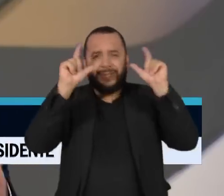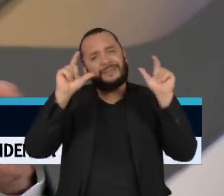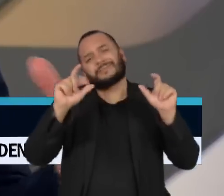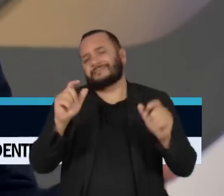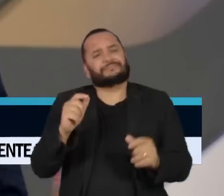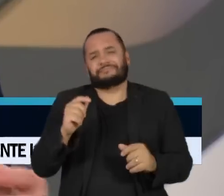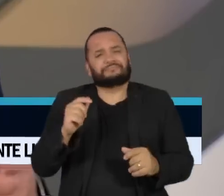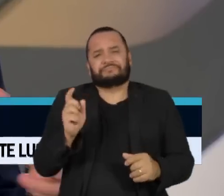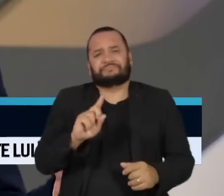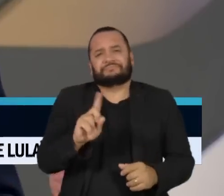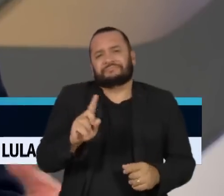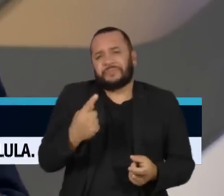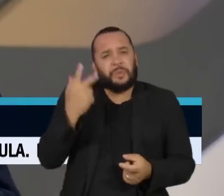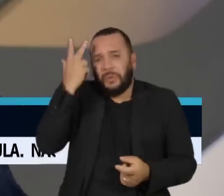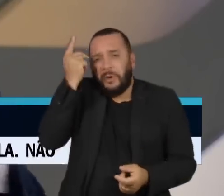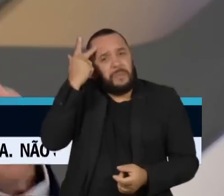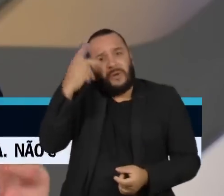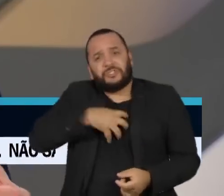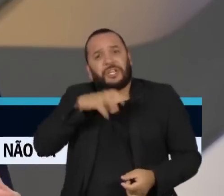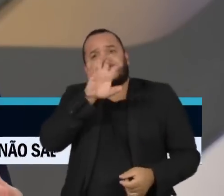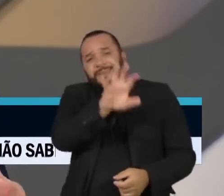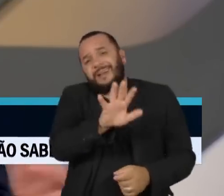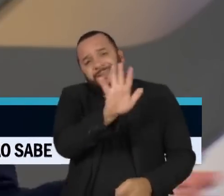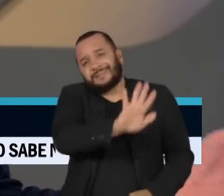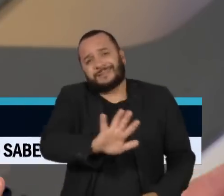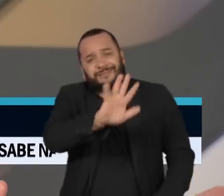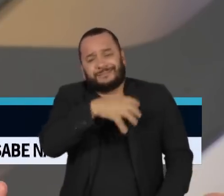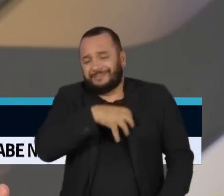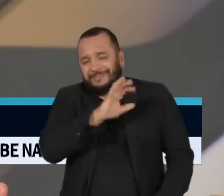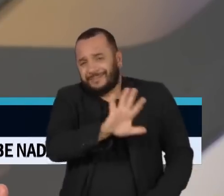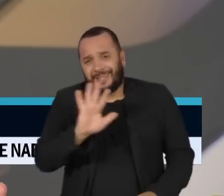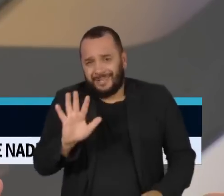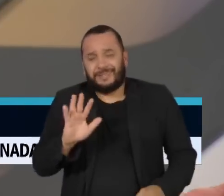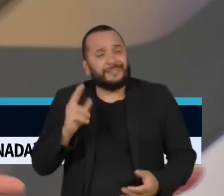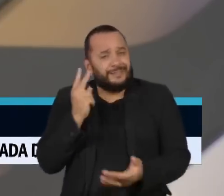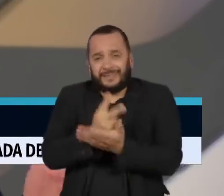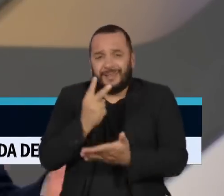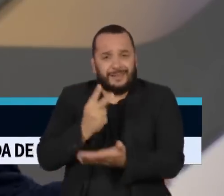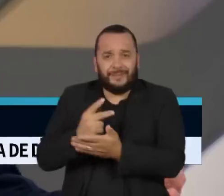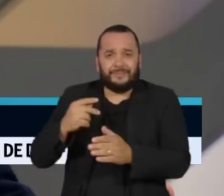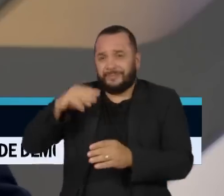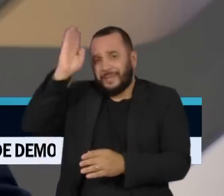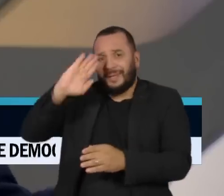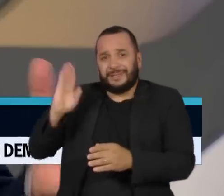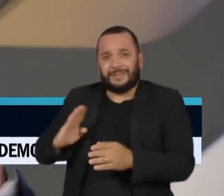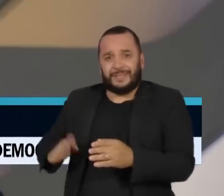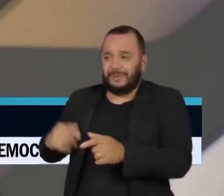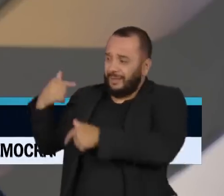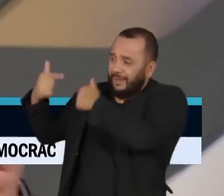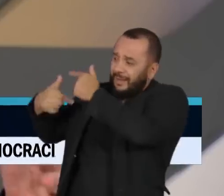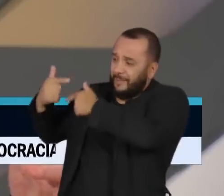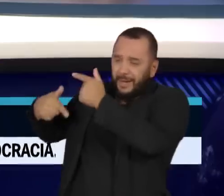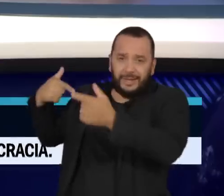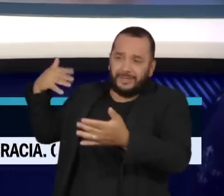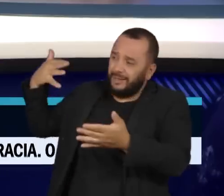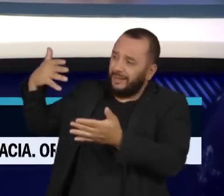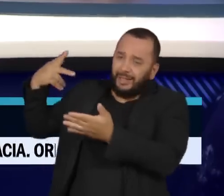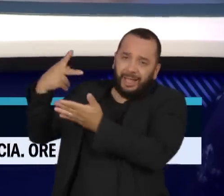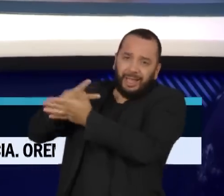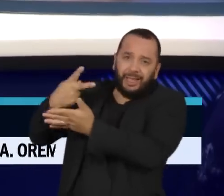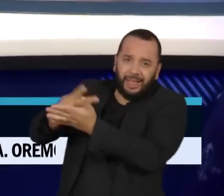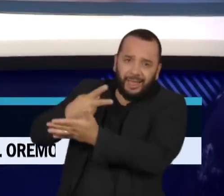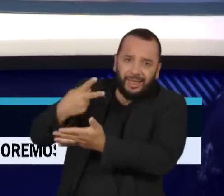fato, cria esse desconforto e mal-estar no Brasil, como foi o tempo todo. Quer dizer, o que foi colocado